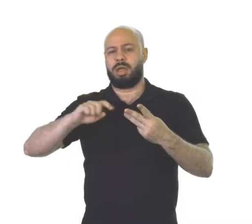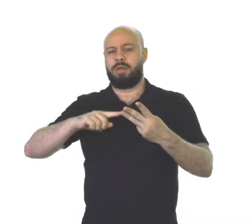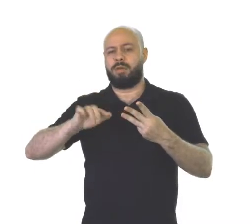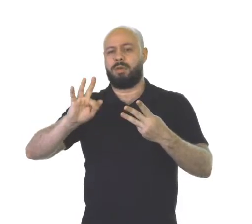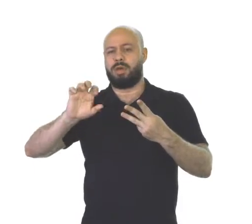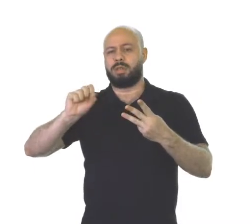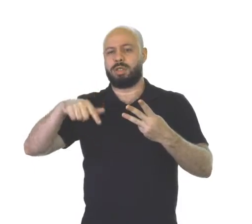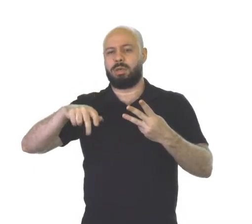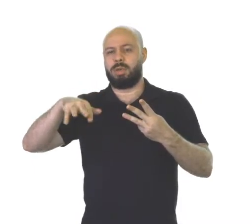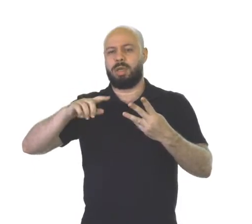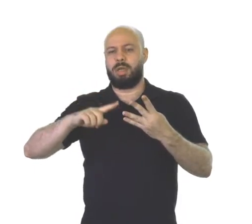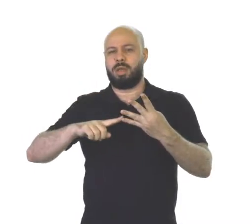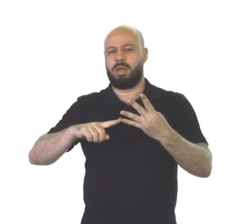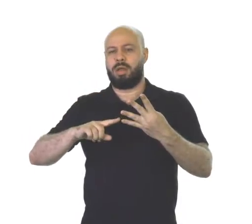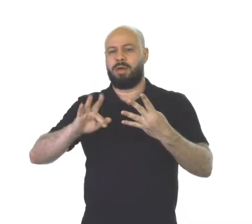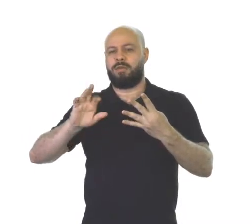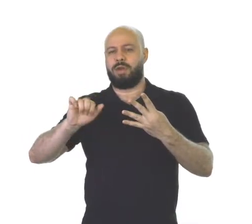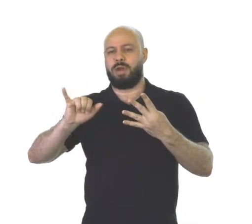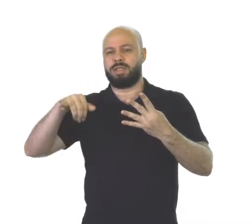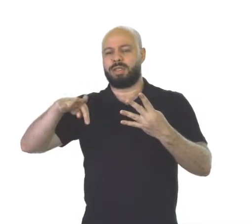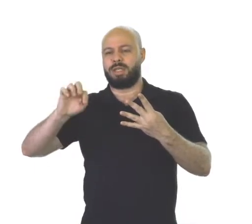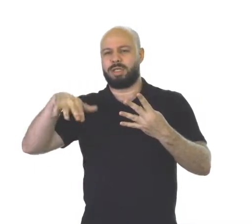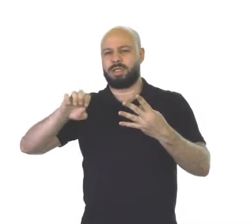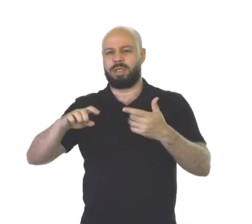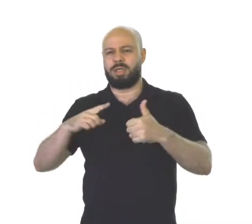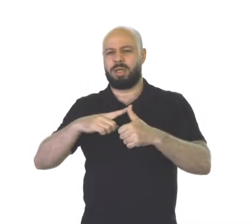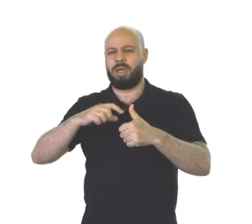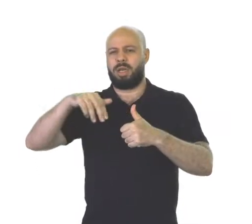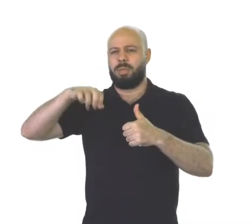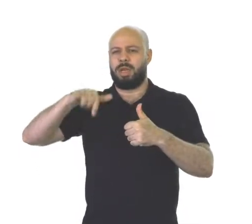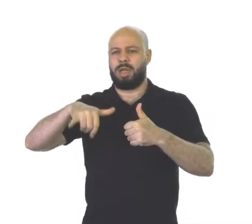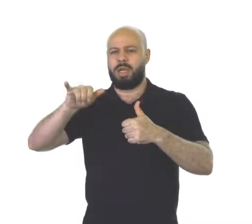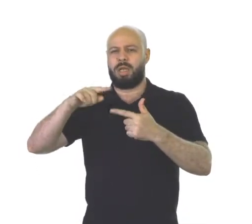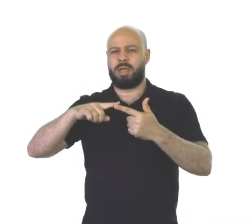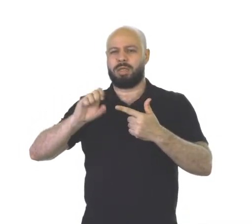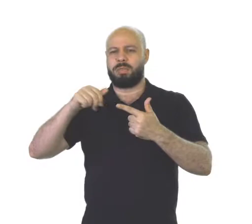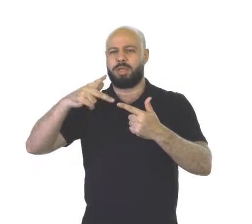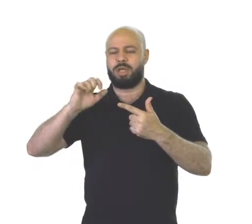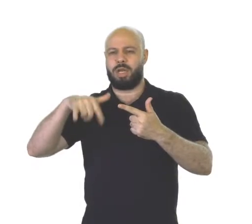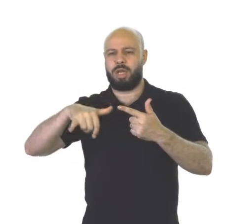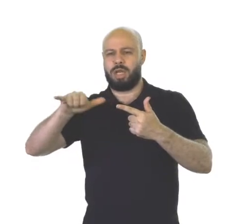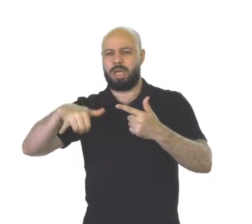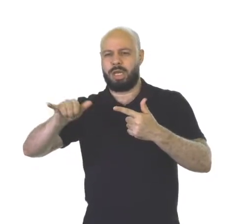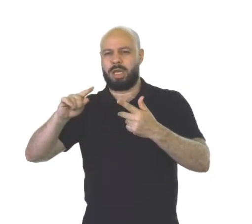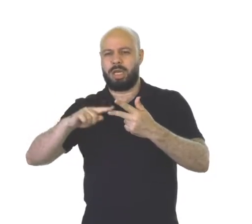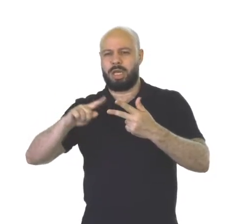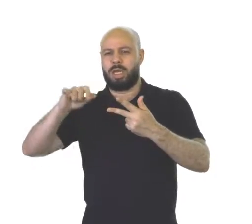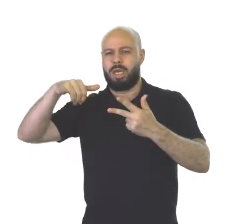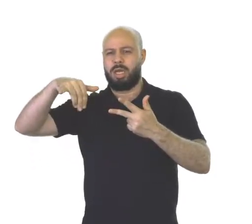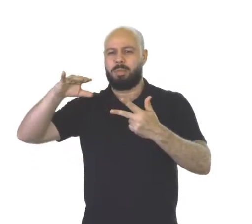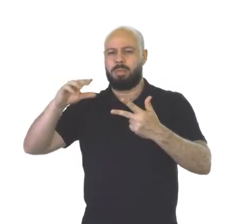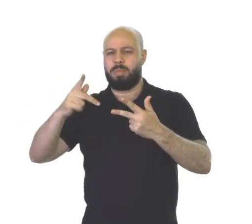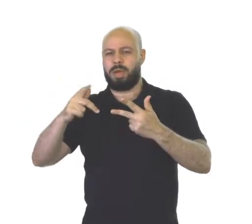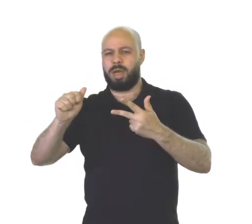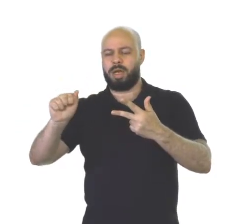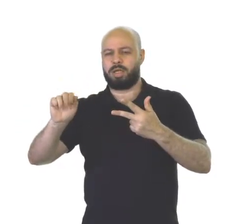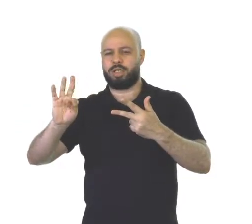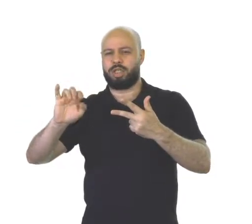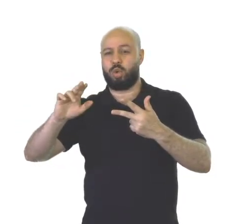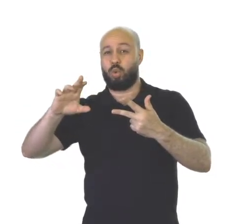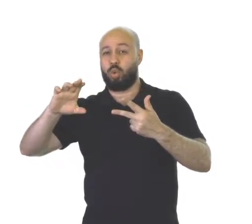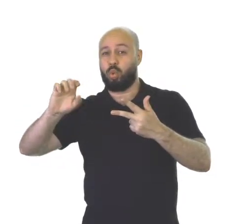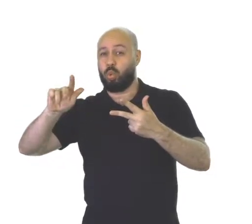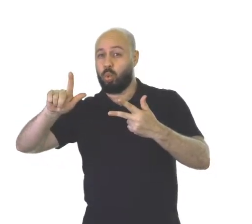for instance, namely, especially, in particular. Todas